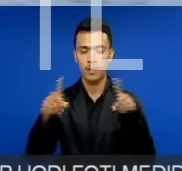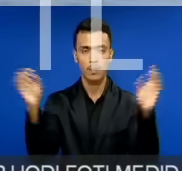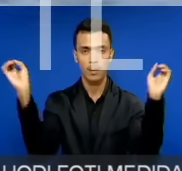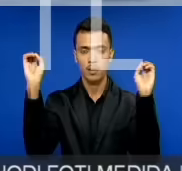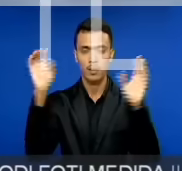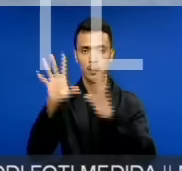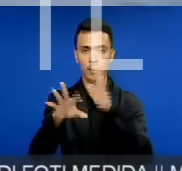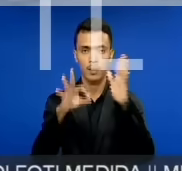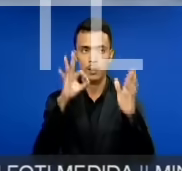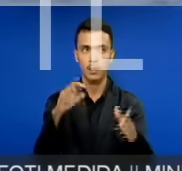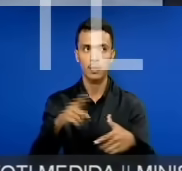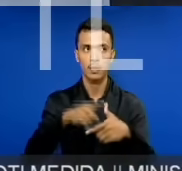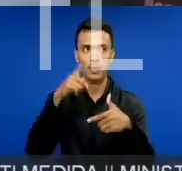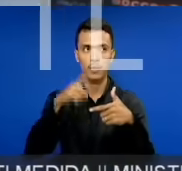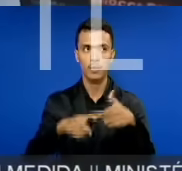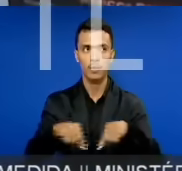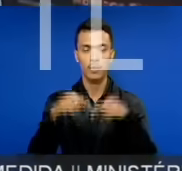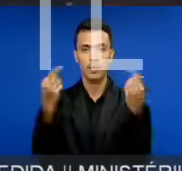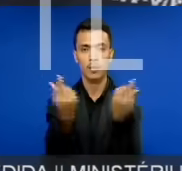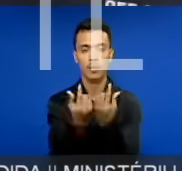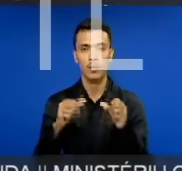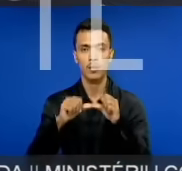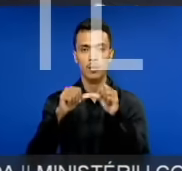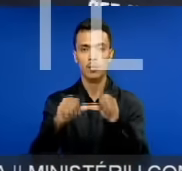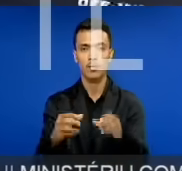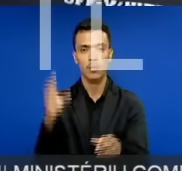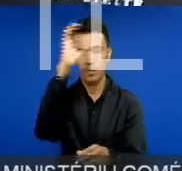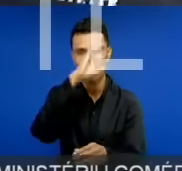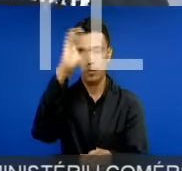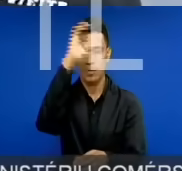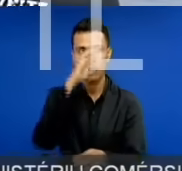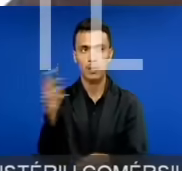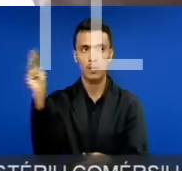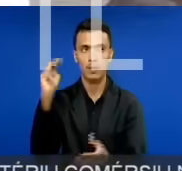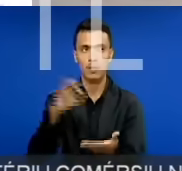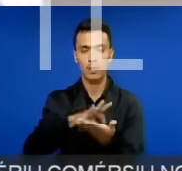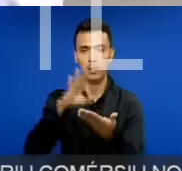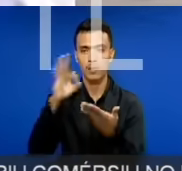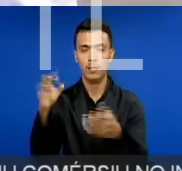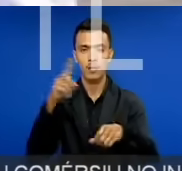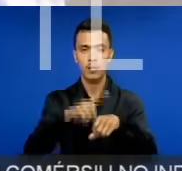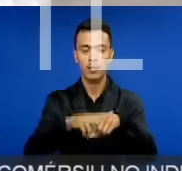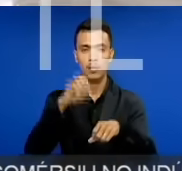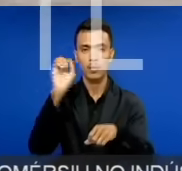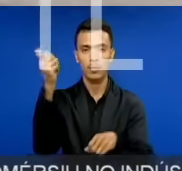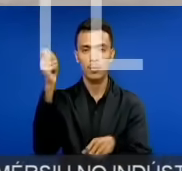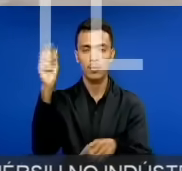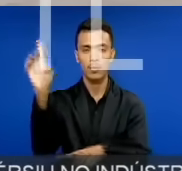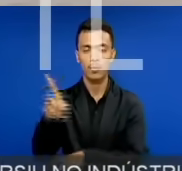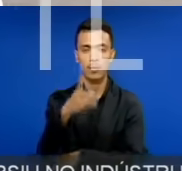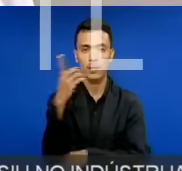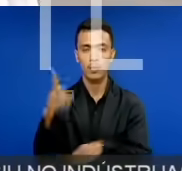retan. Rafoin ne equipa continua buca fali e aloron segunda-feira ne. No to'o e a horas tu custanulo da der.